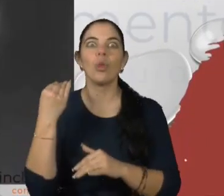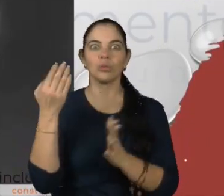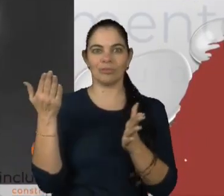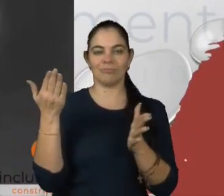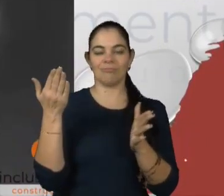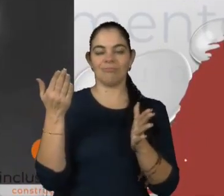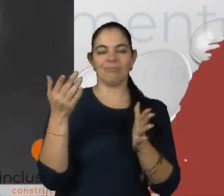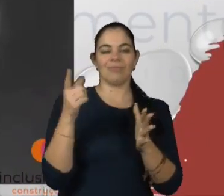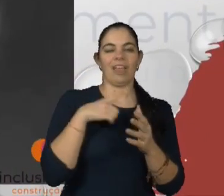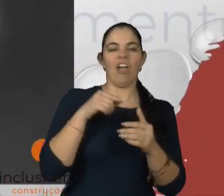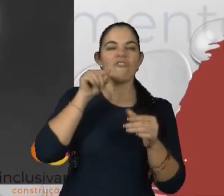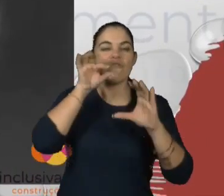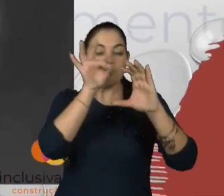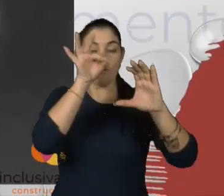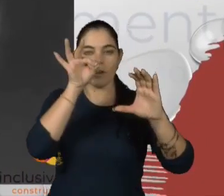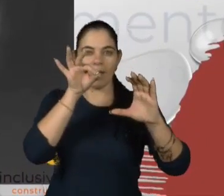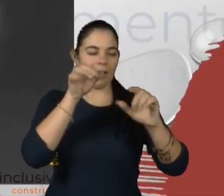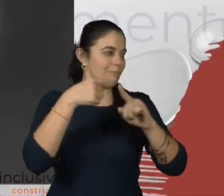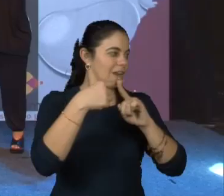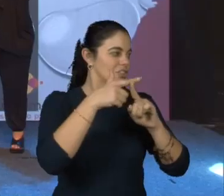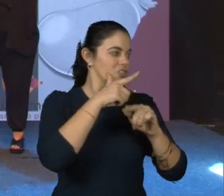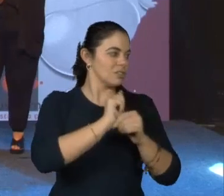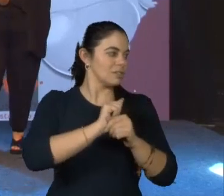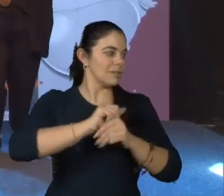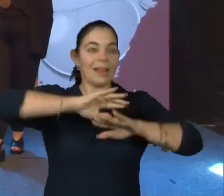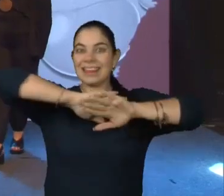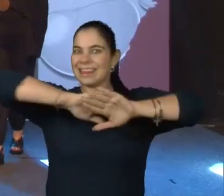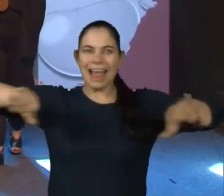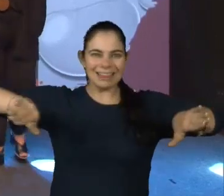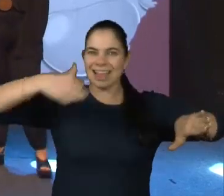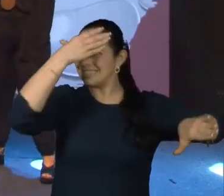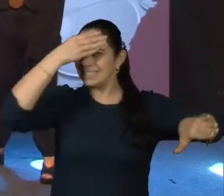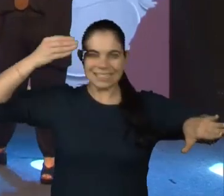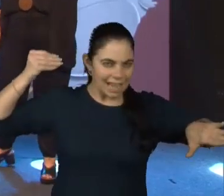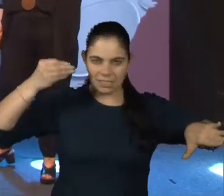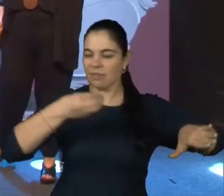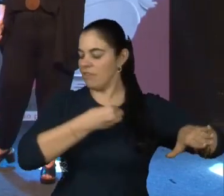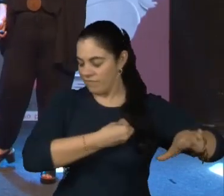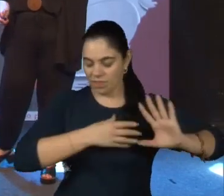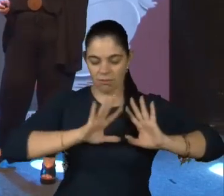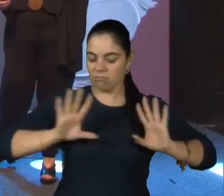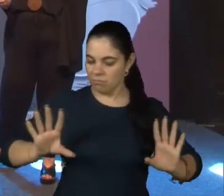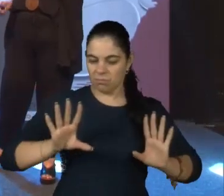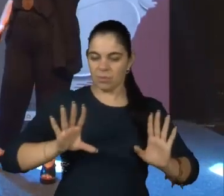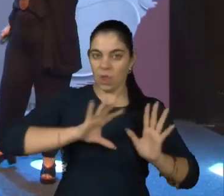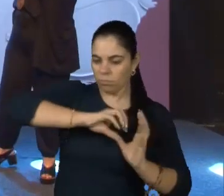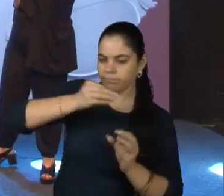bolha, furar essa bolha, para que essa palavra não fizesse mais parte das nossas vidas. Tá bom?